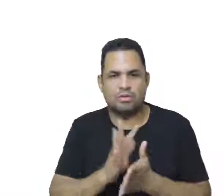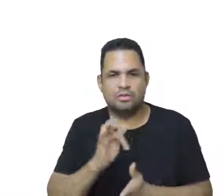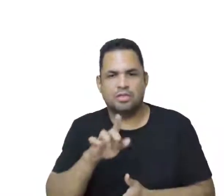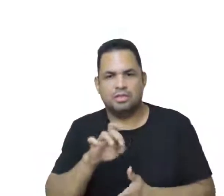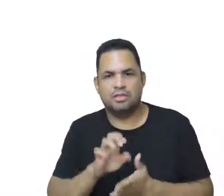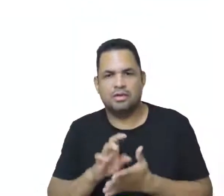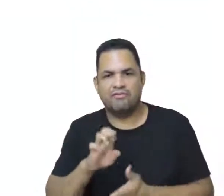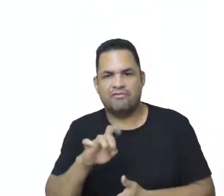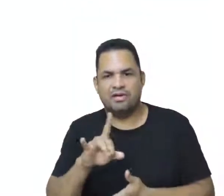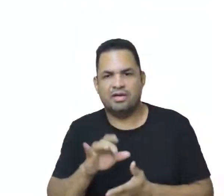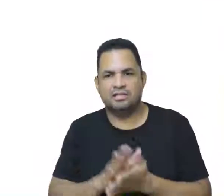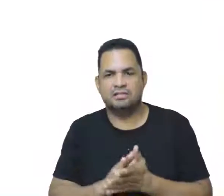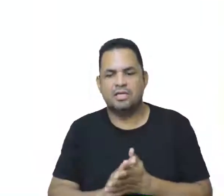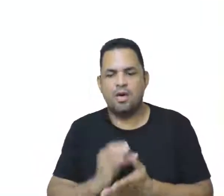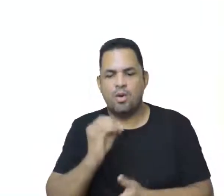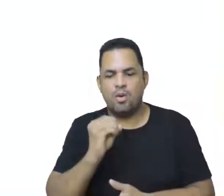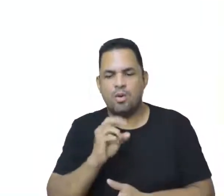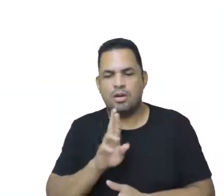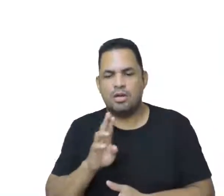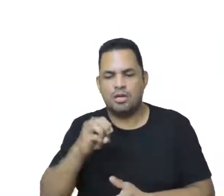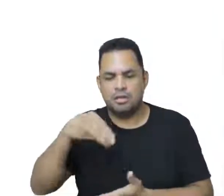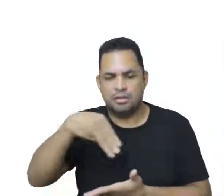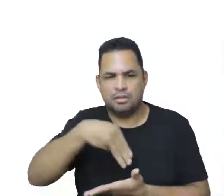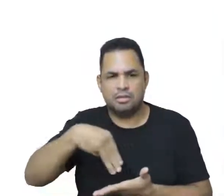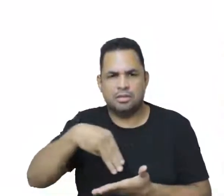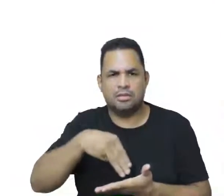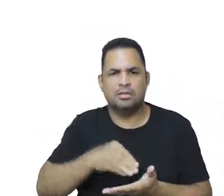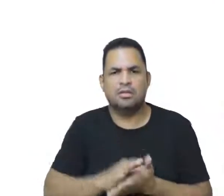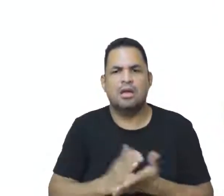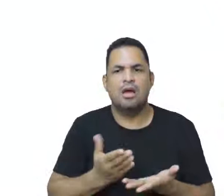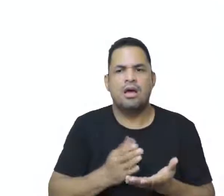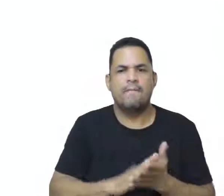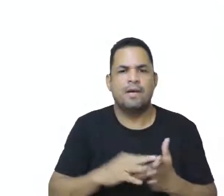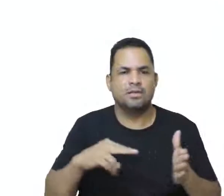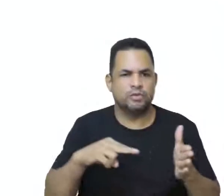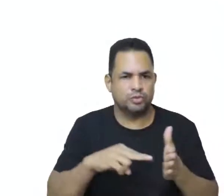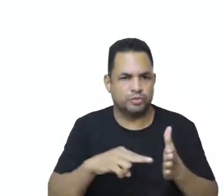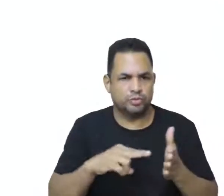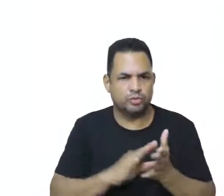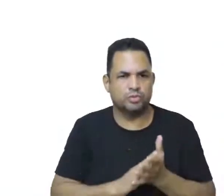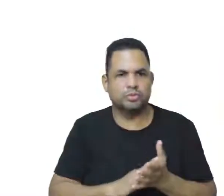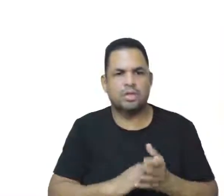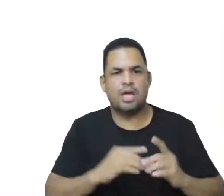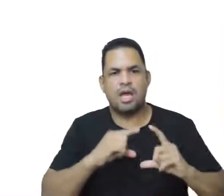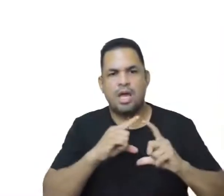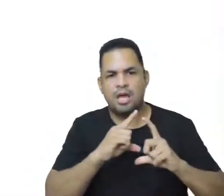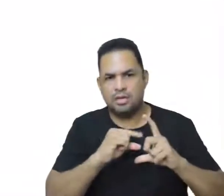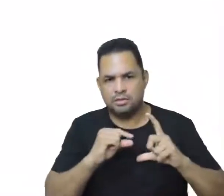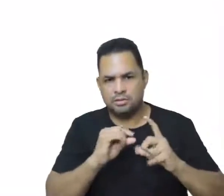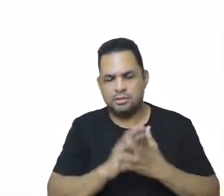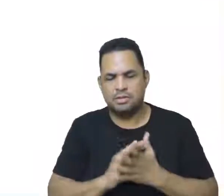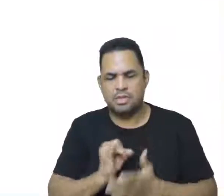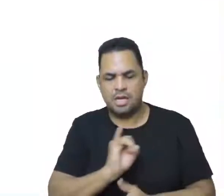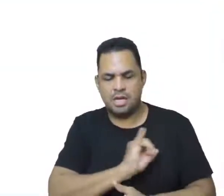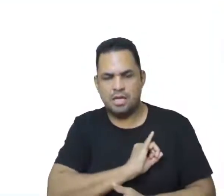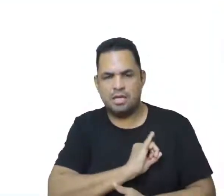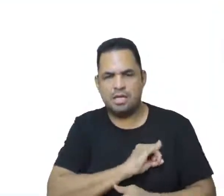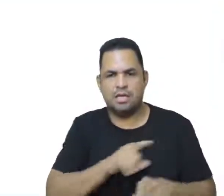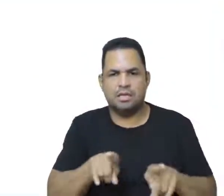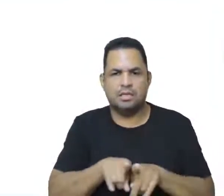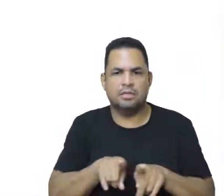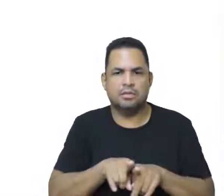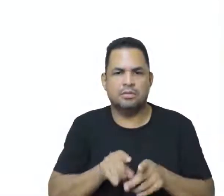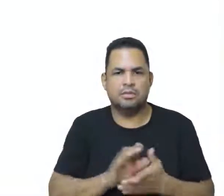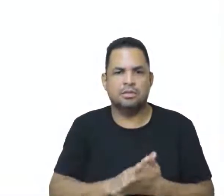Eufrates no Oriente Médio são de grande interesse, países como Turquia, Síria e Iraque. E o mesmo ocorre com quem? Com o rio